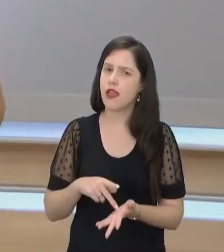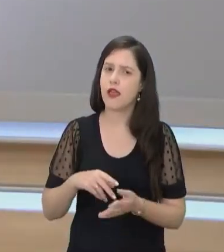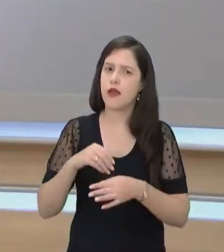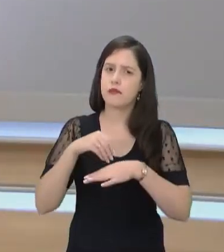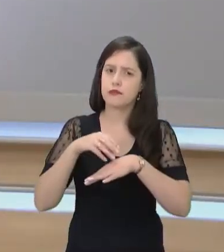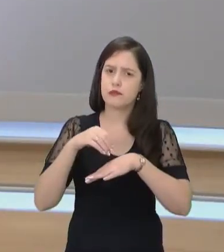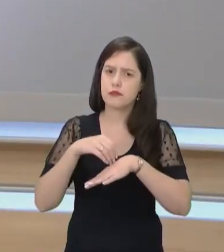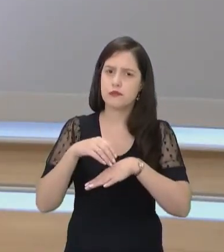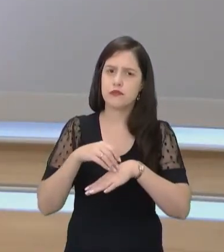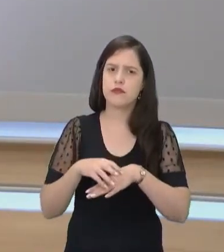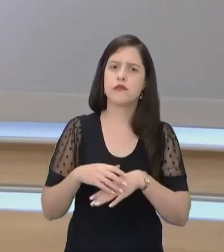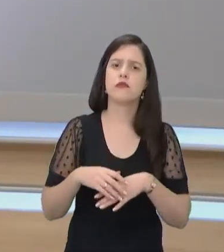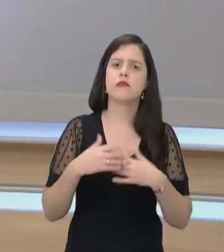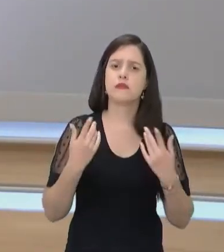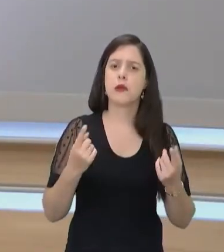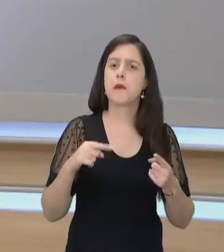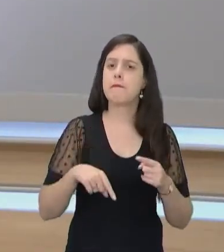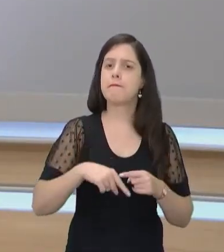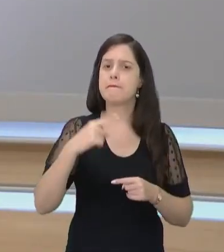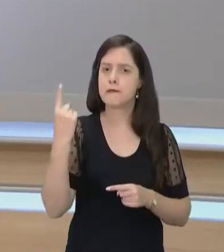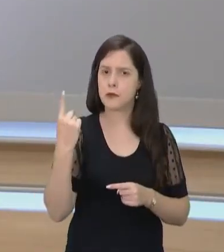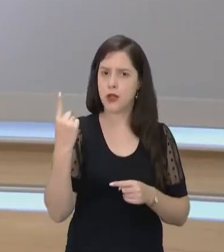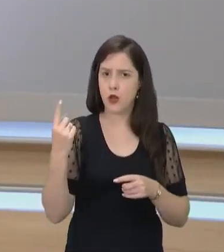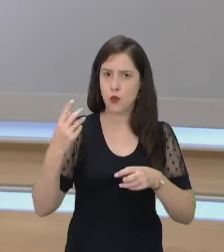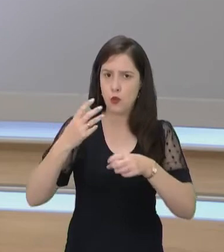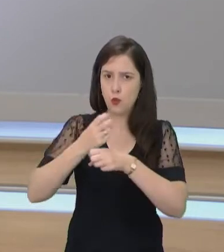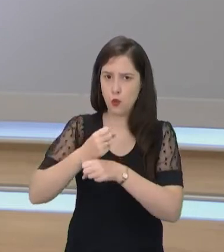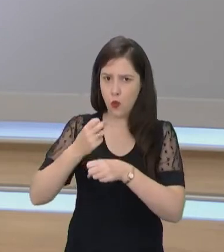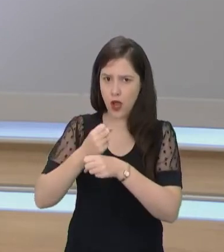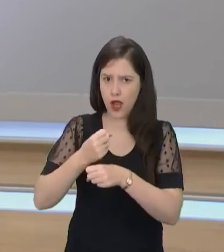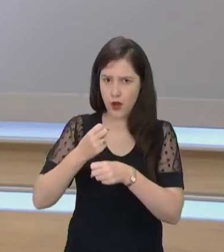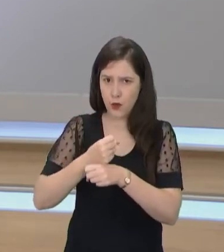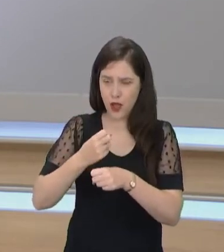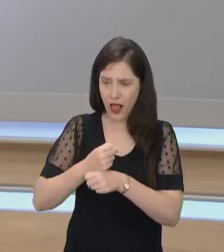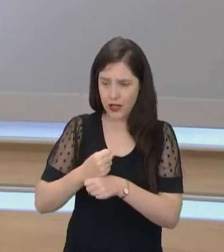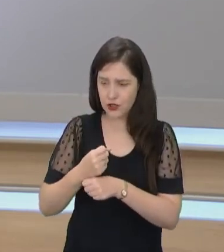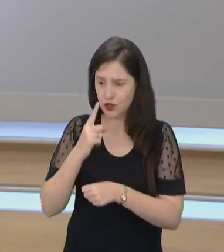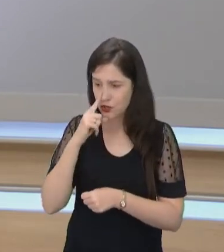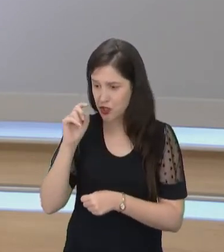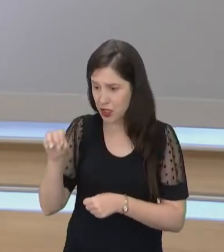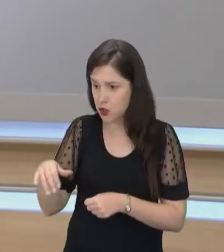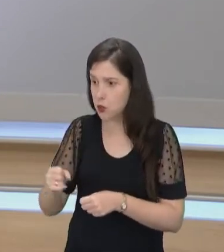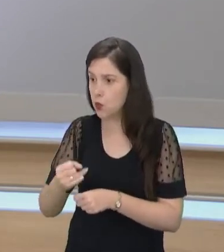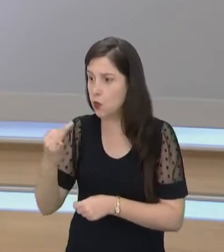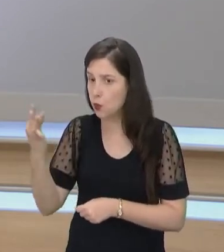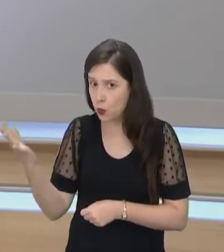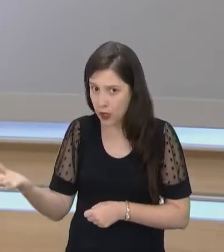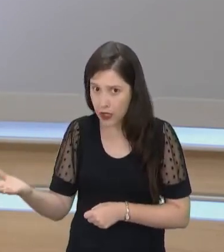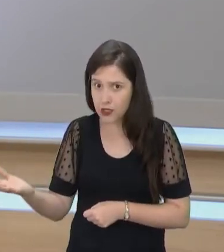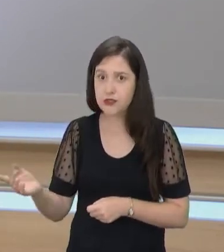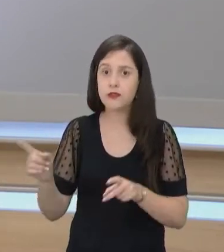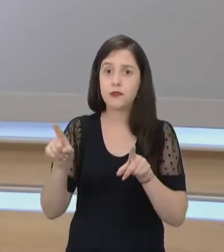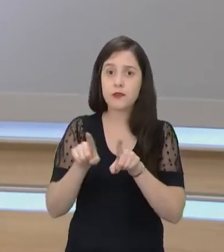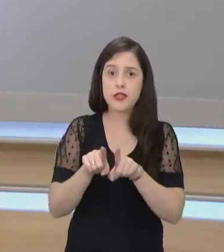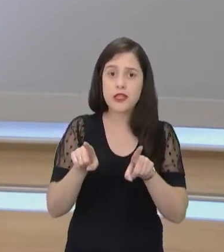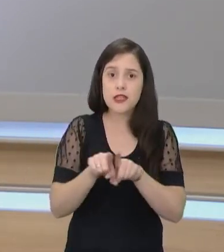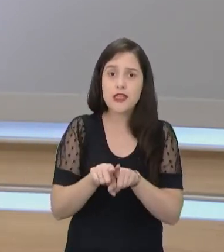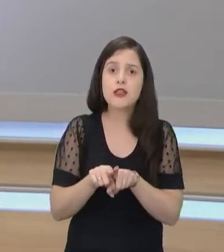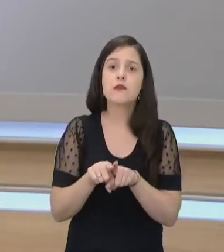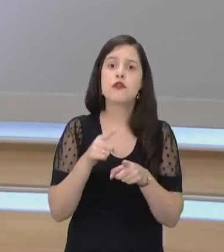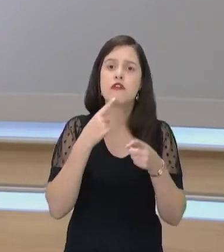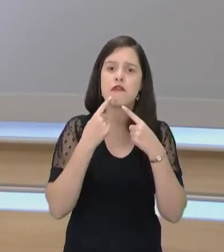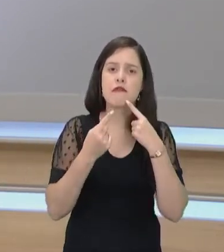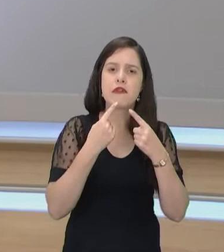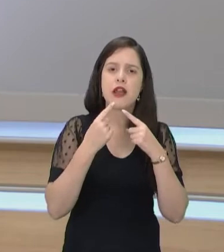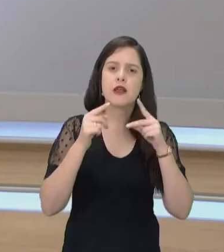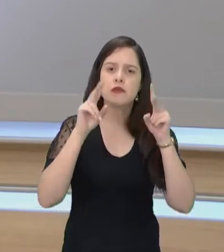gente teve primeiro, calcule o quanto você está jogando de lixo fora, né? A gente também falou ali